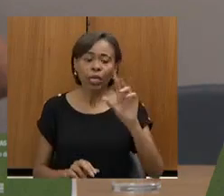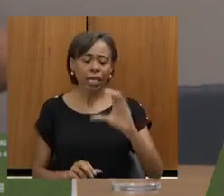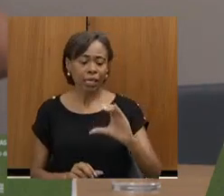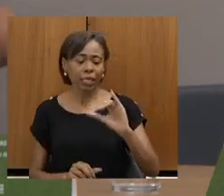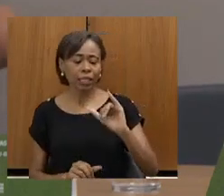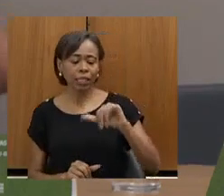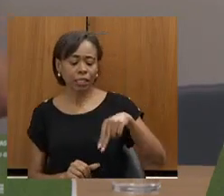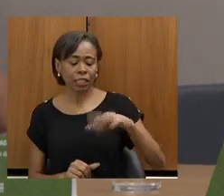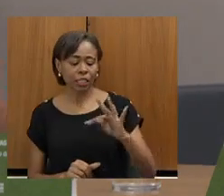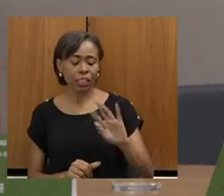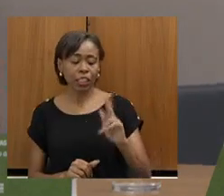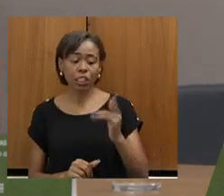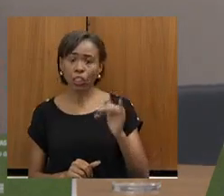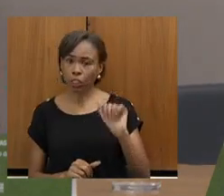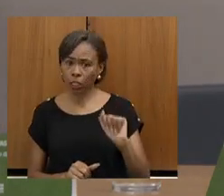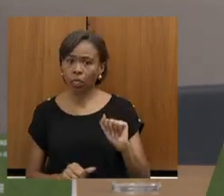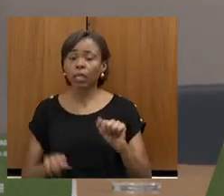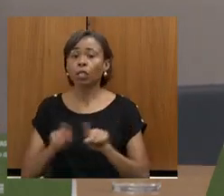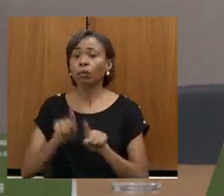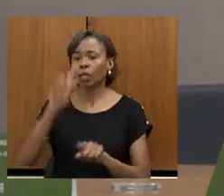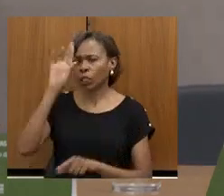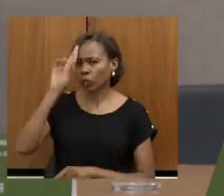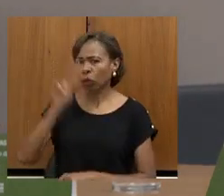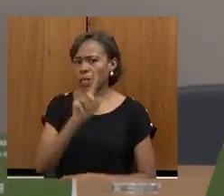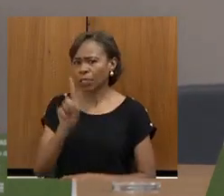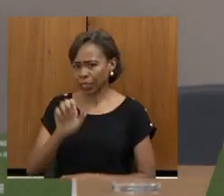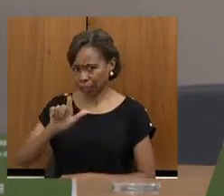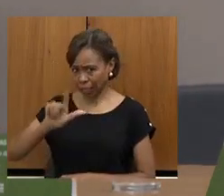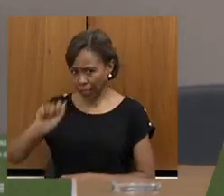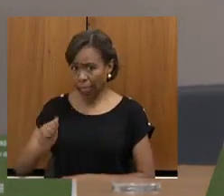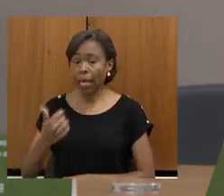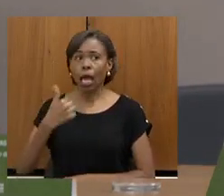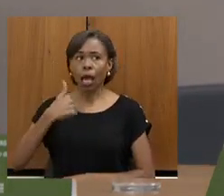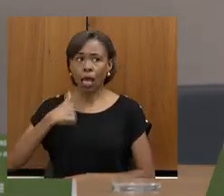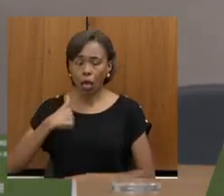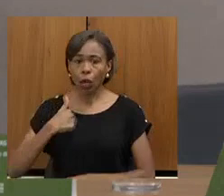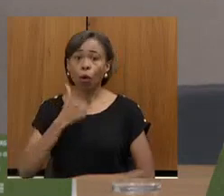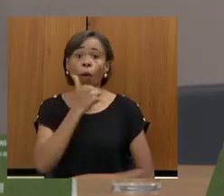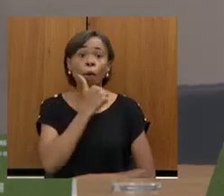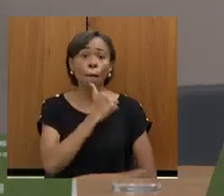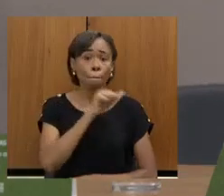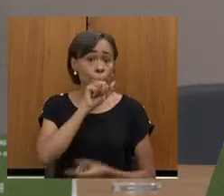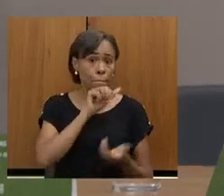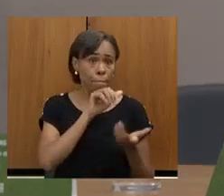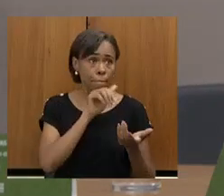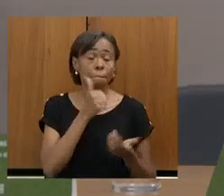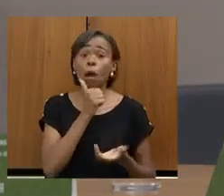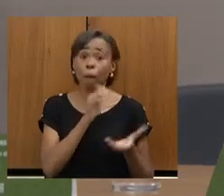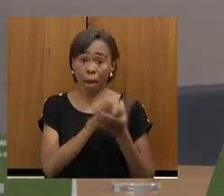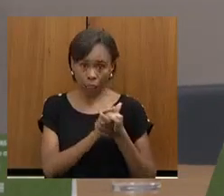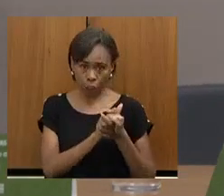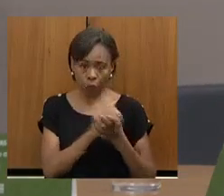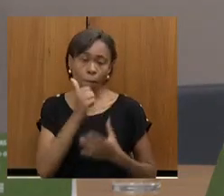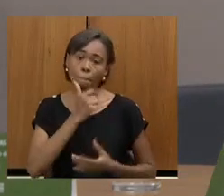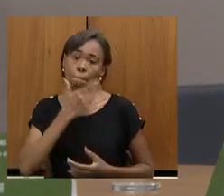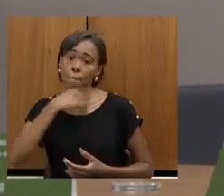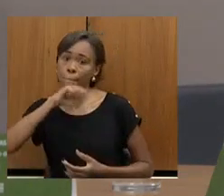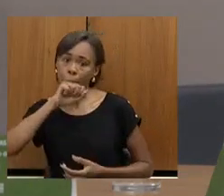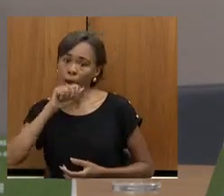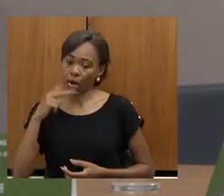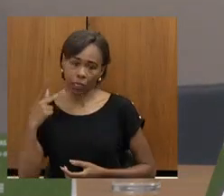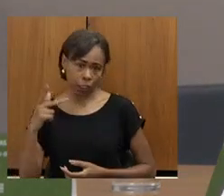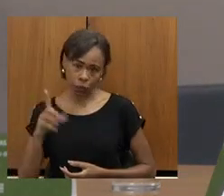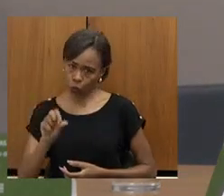a, acho que também, a diretora Zélia, eu, meu marido, que não é pai biológico do Davi, mas o trata como tal há cinco